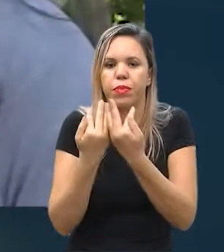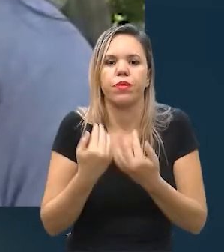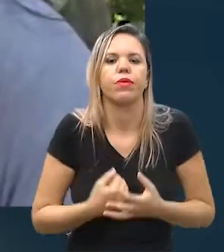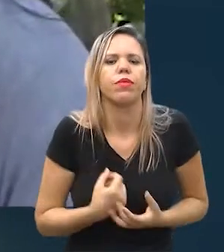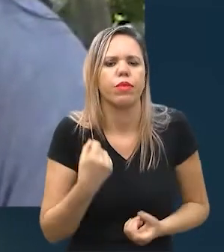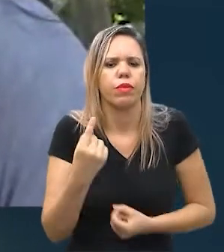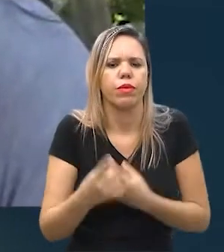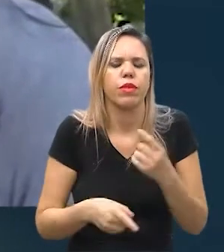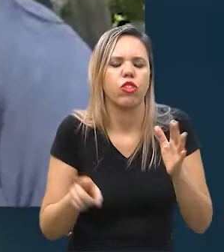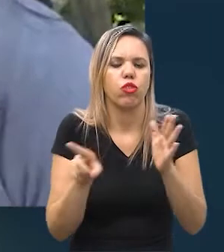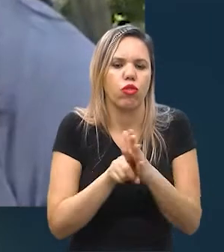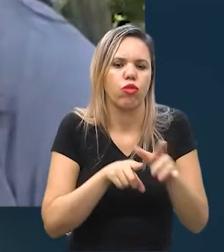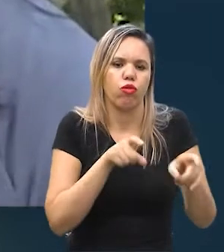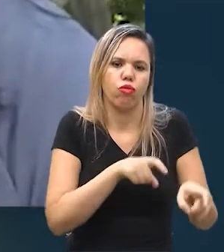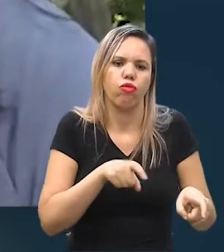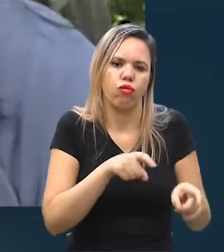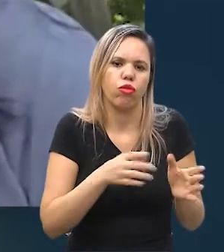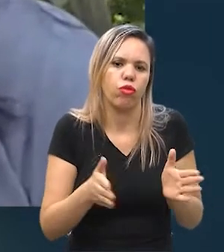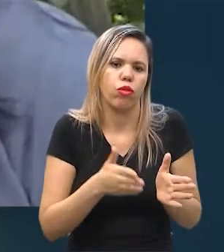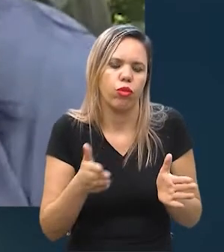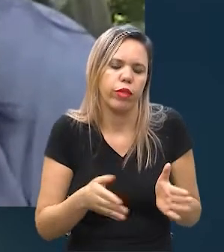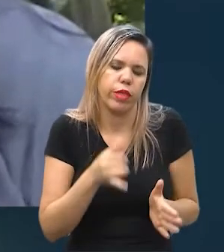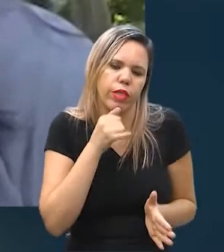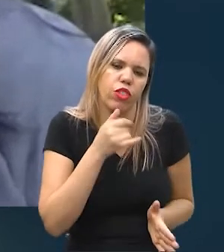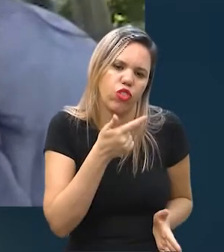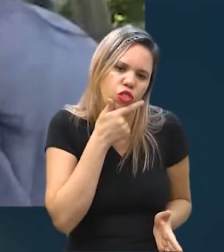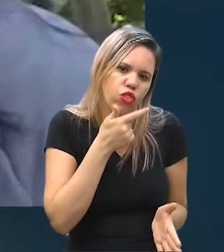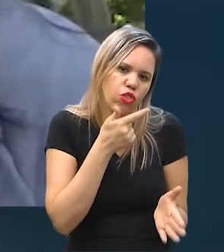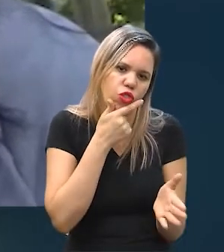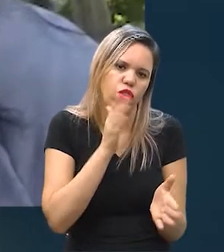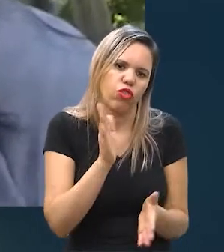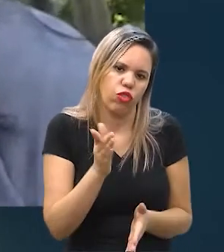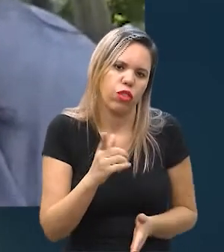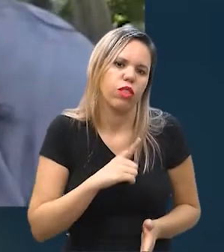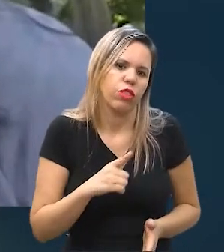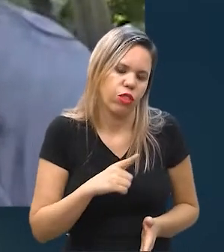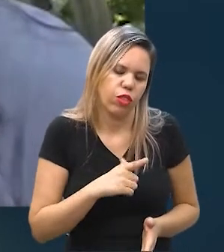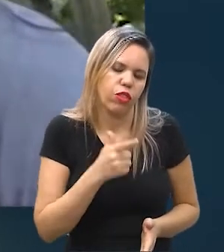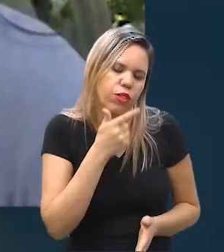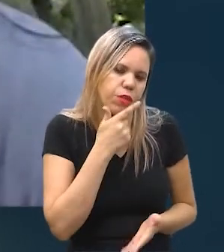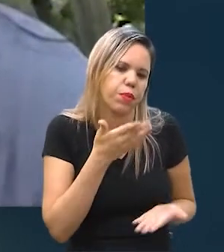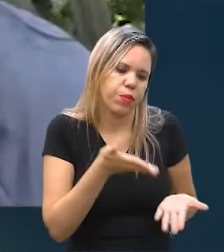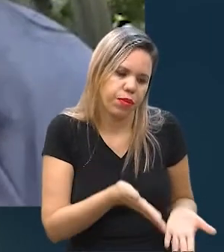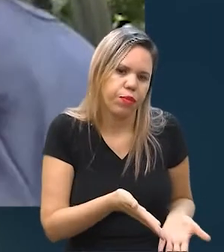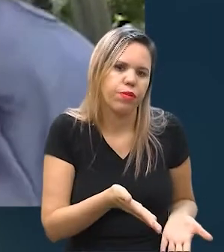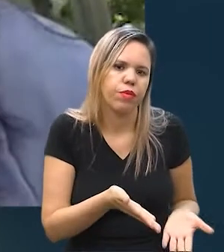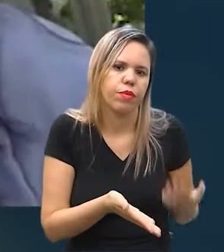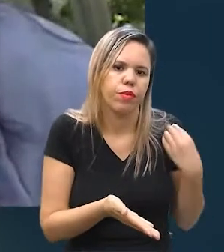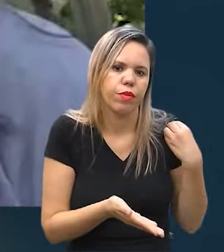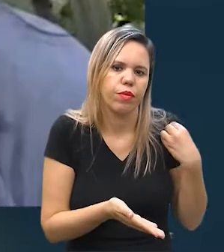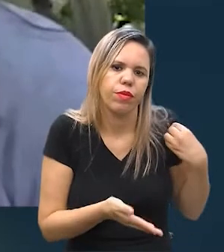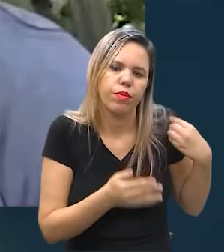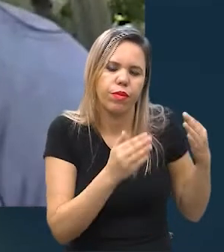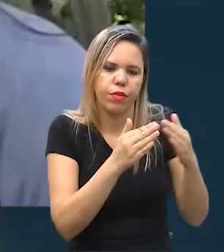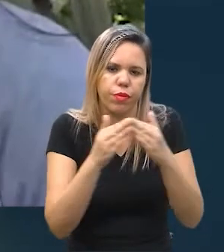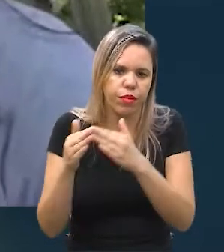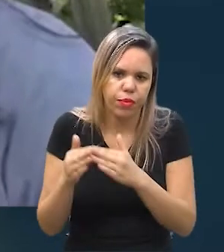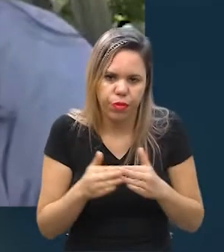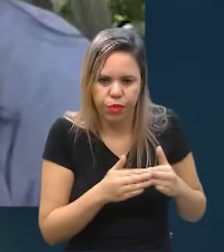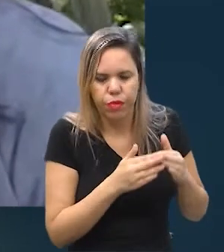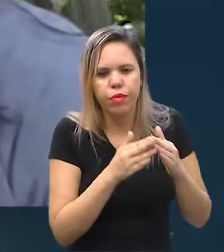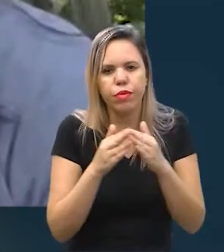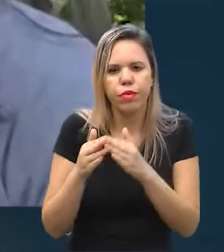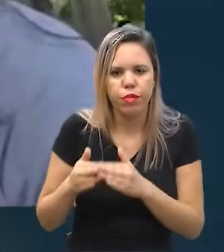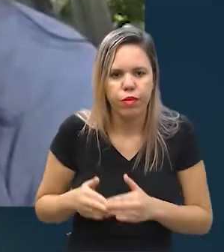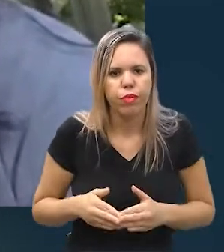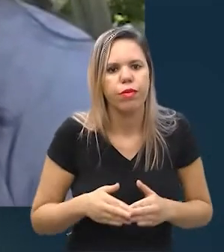Agora, alguns produtores, por exemplo, produtores de queijo, eles já produziam queijo aqui para vizinhança, para um mercado